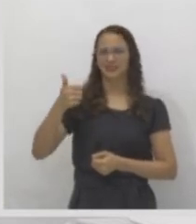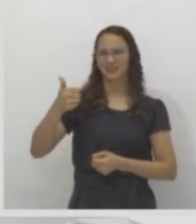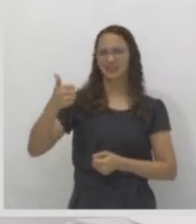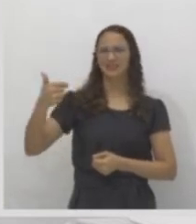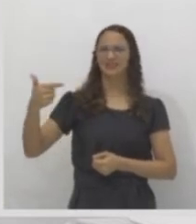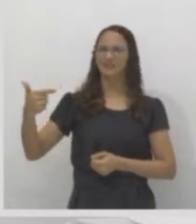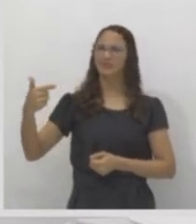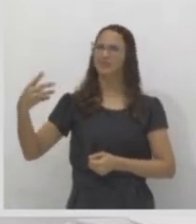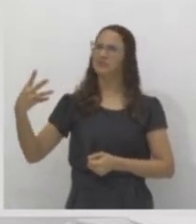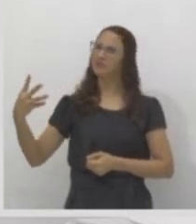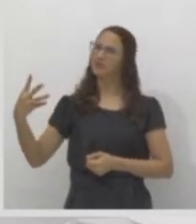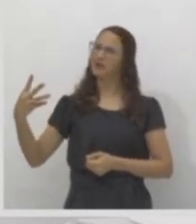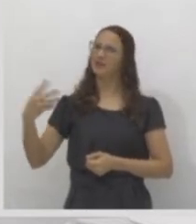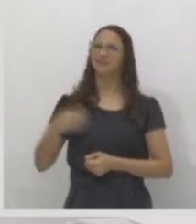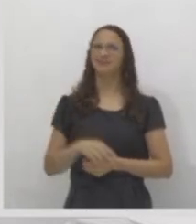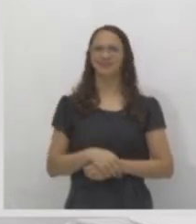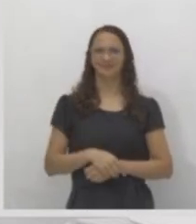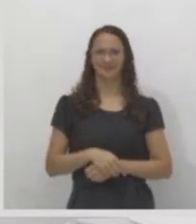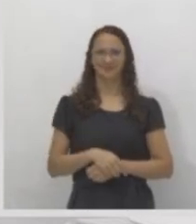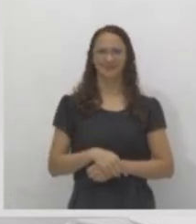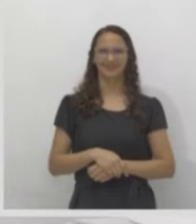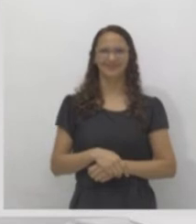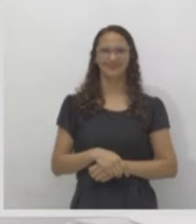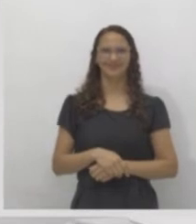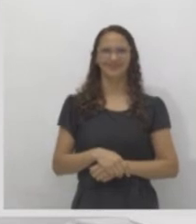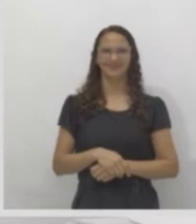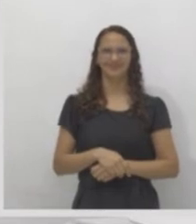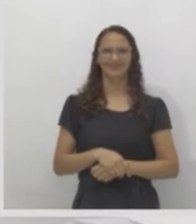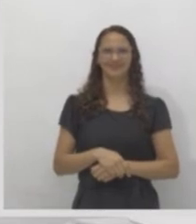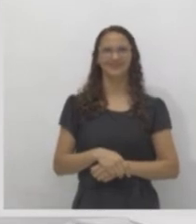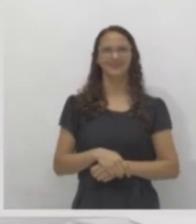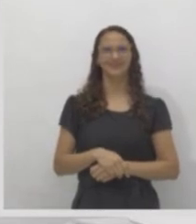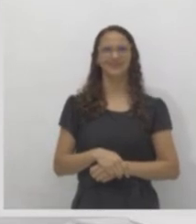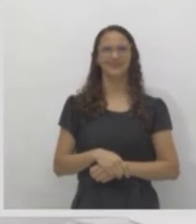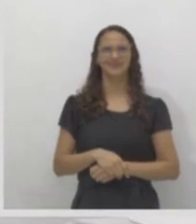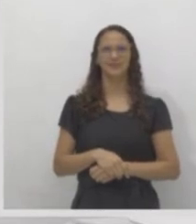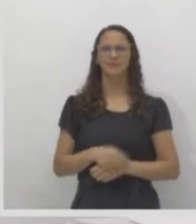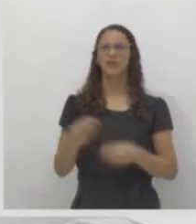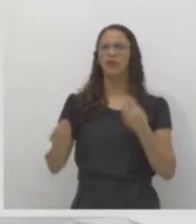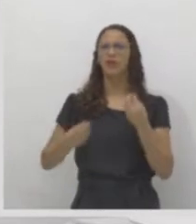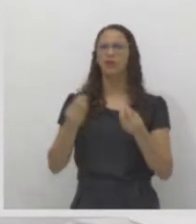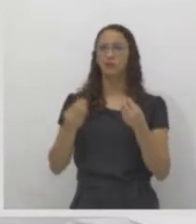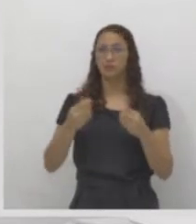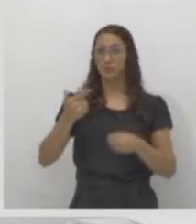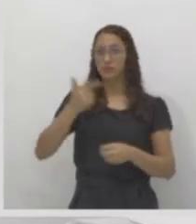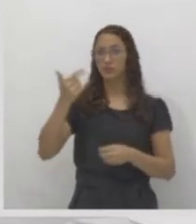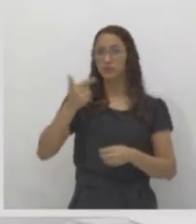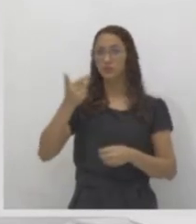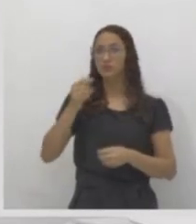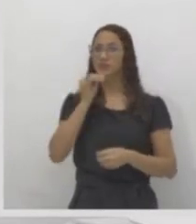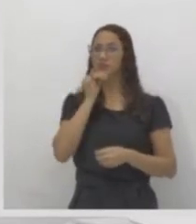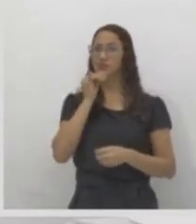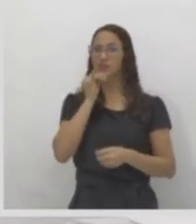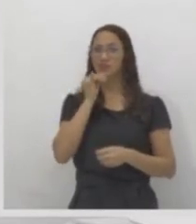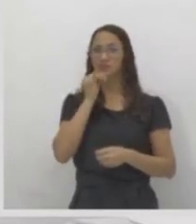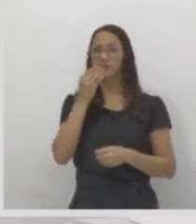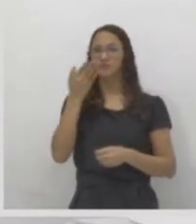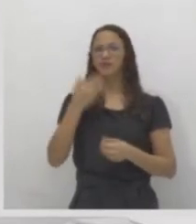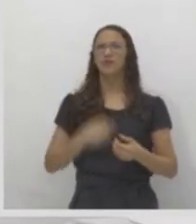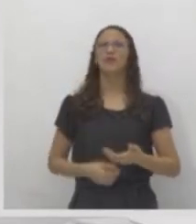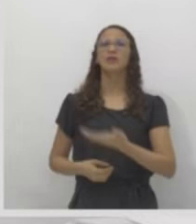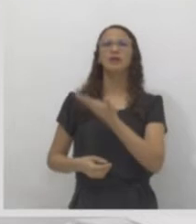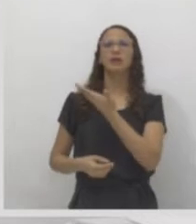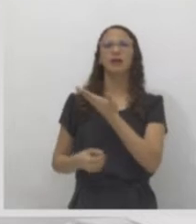3.124. Temos um segundo exemplo. Como você escreveria esse número também no quadro valor de lugar?